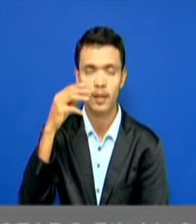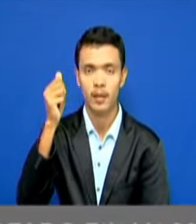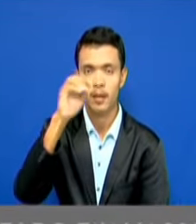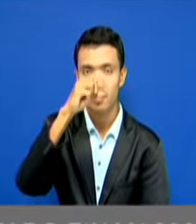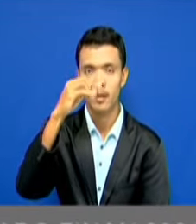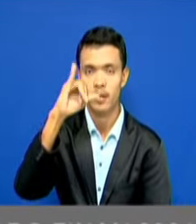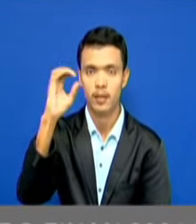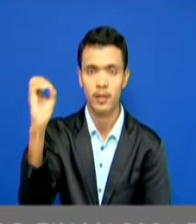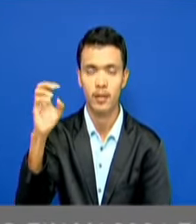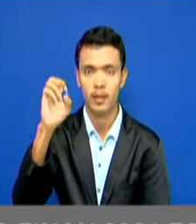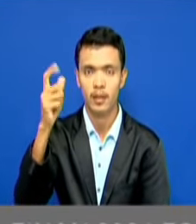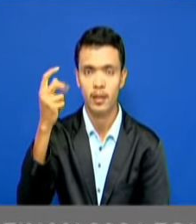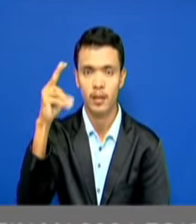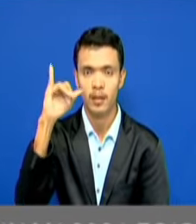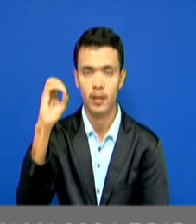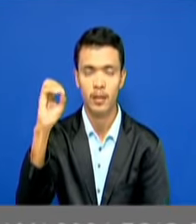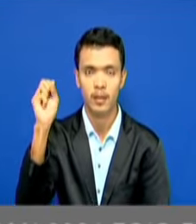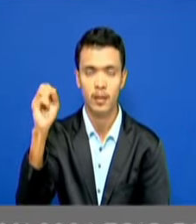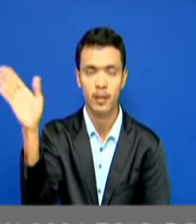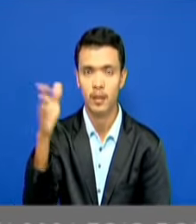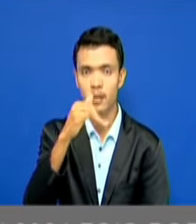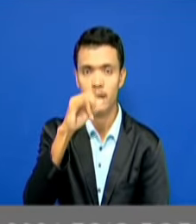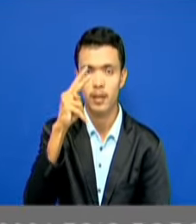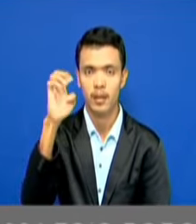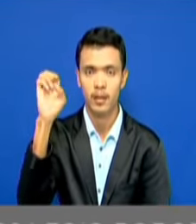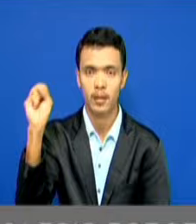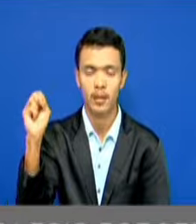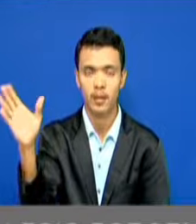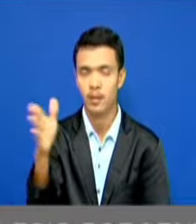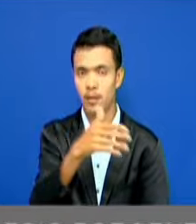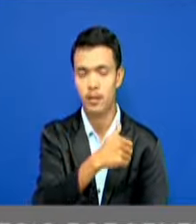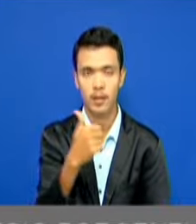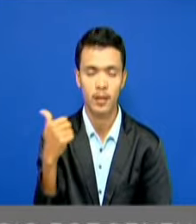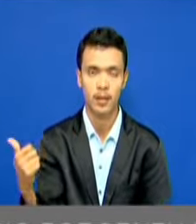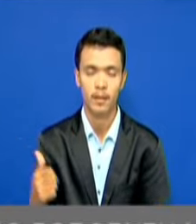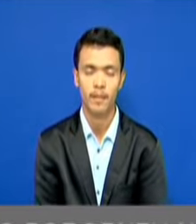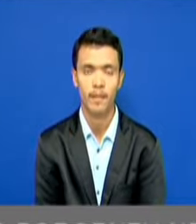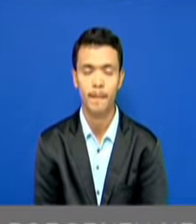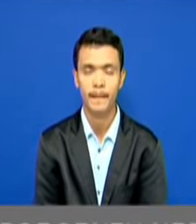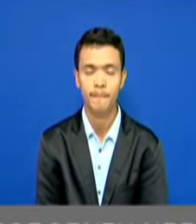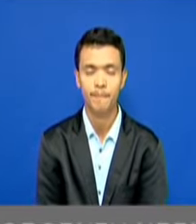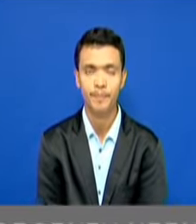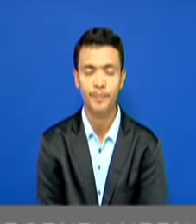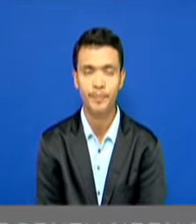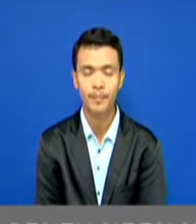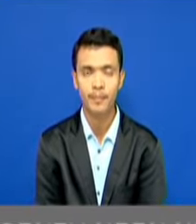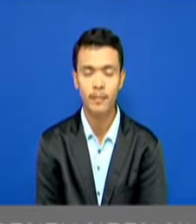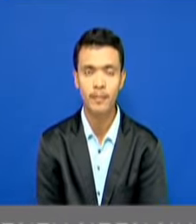Agil Pereira, Stanislau da Silva, Inês Almeida no Siracelutan, José Araújo, ba RTTL.